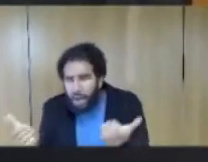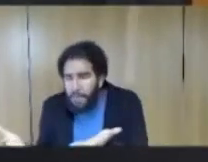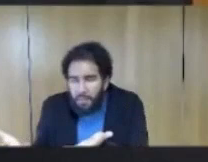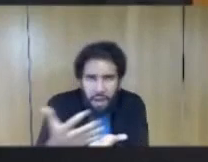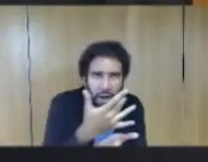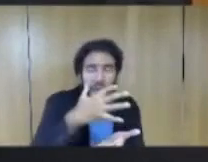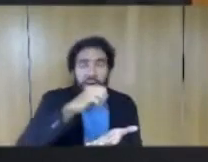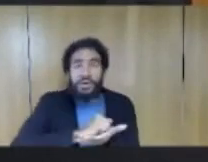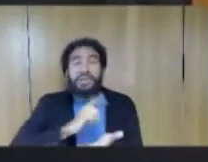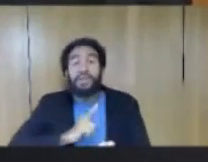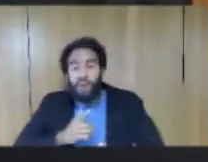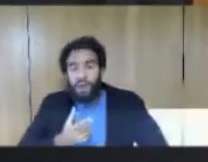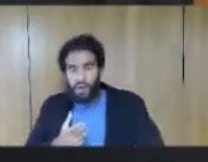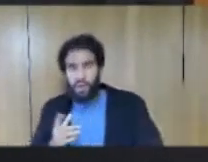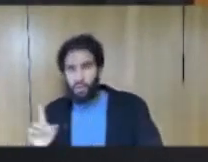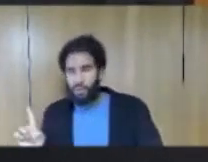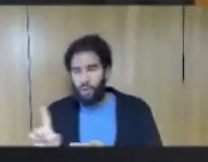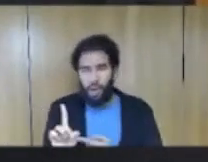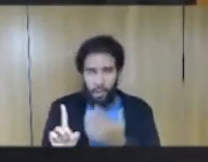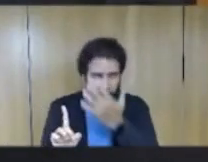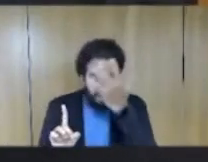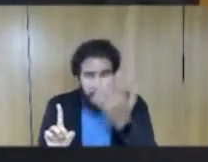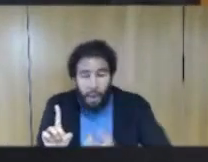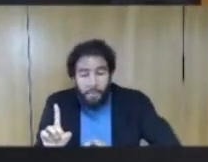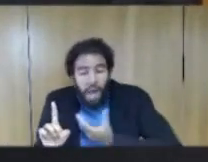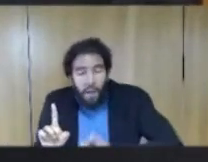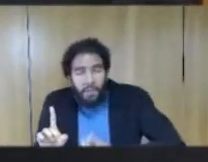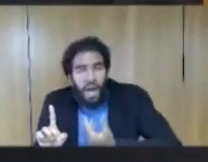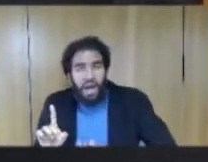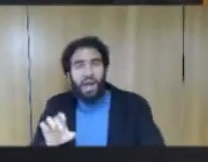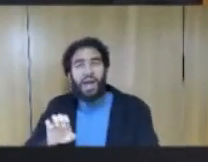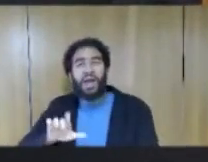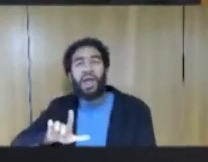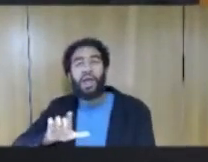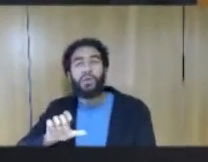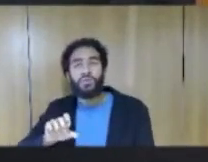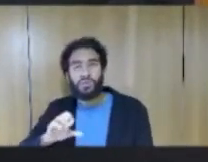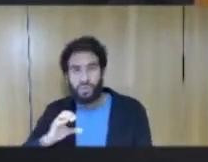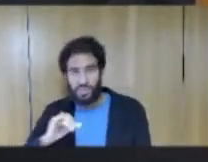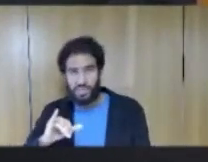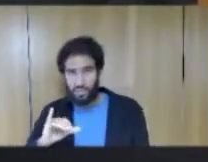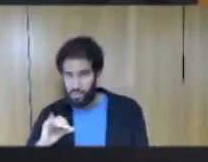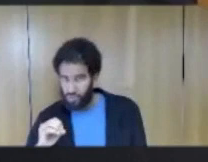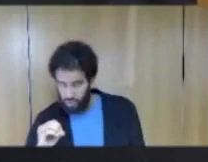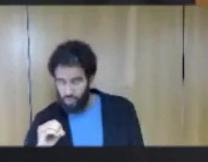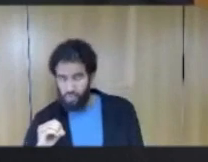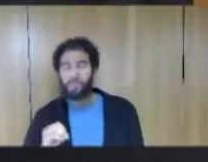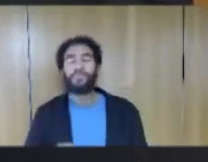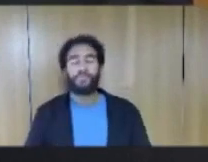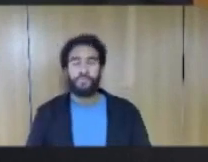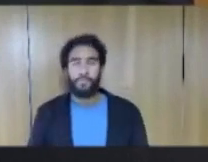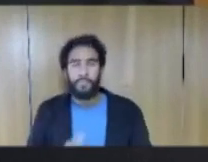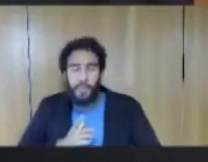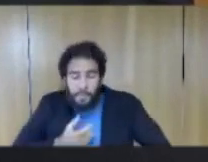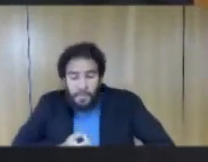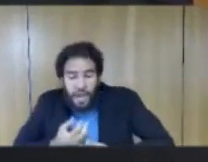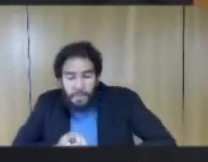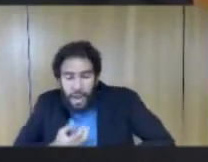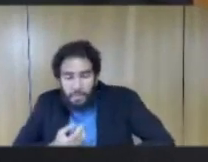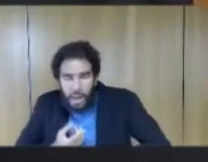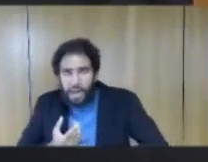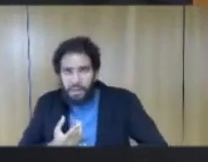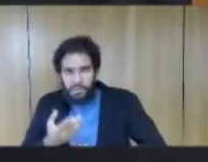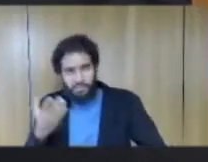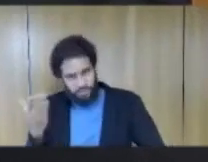delação a colaboração premiada do Senhor Élcio nessa colaboração premiada ele